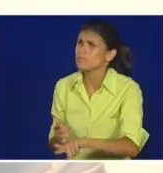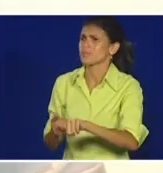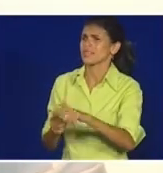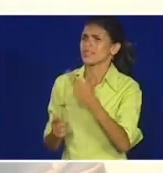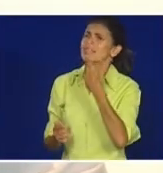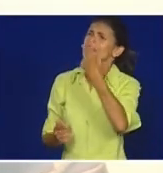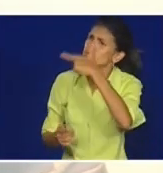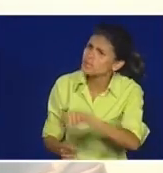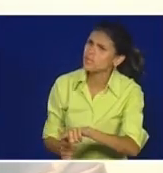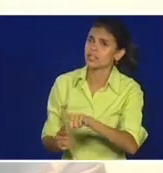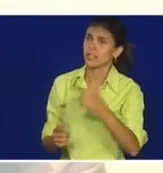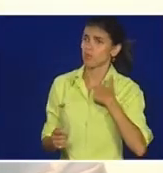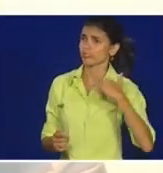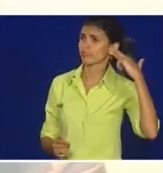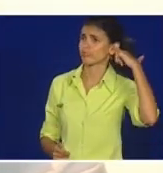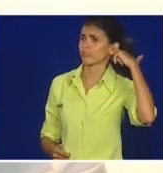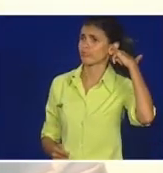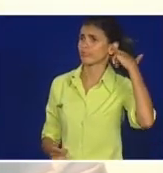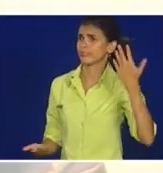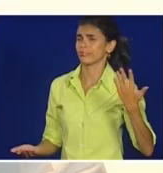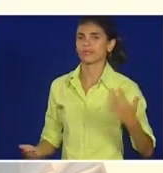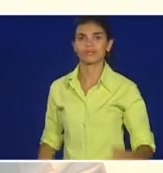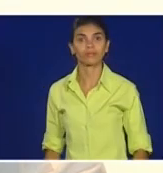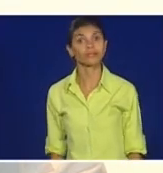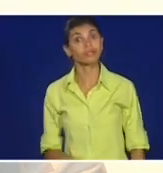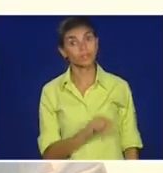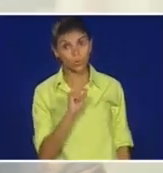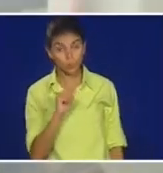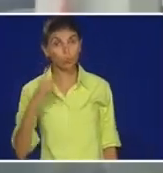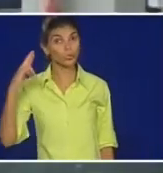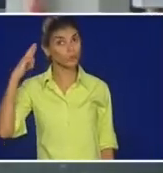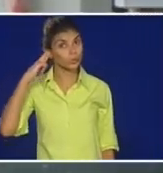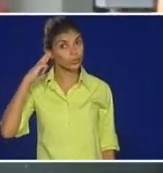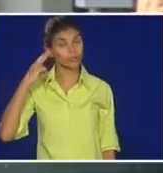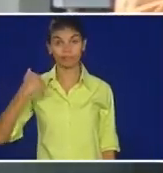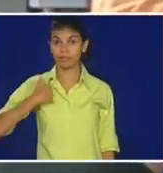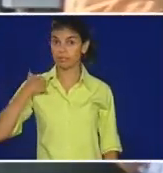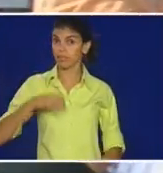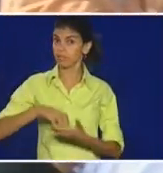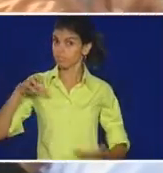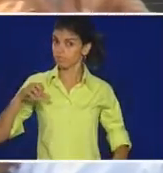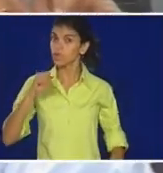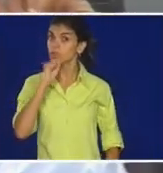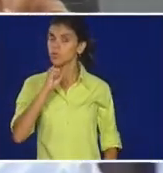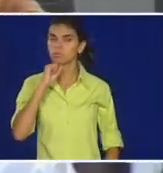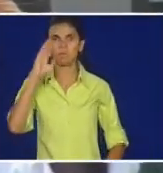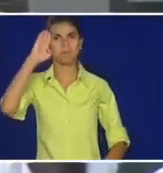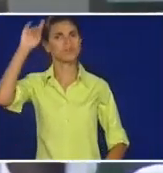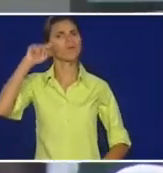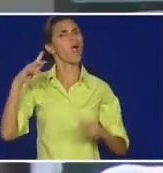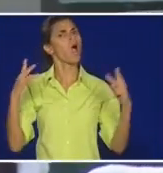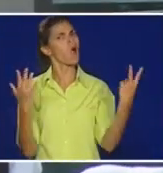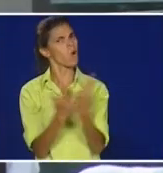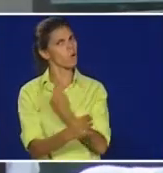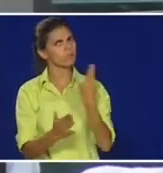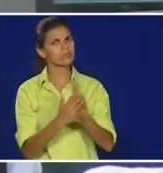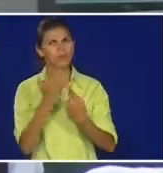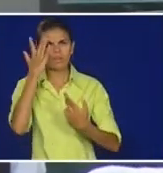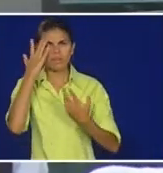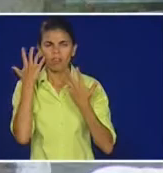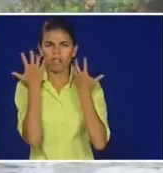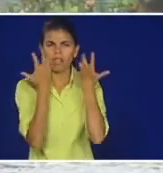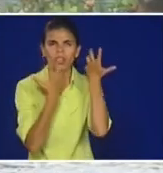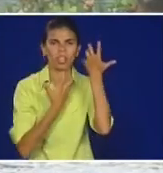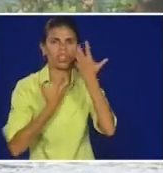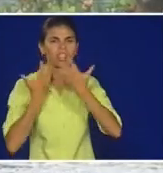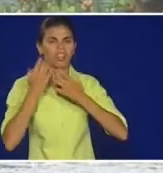dizer assim: podia repetir, por favor, eu sou surdo. A surdez no idoso é um importante fator de privação